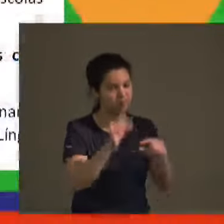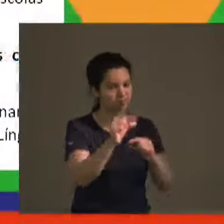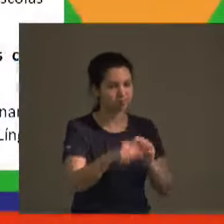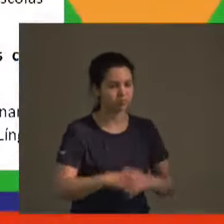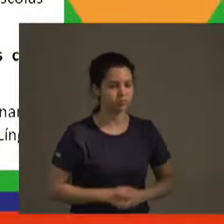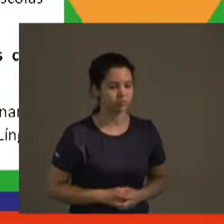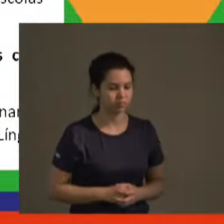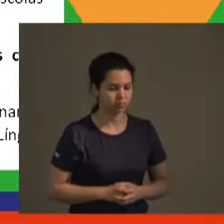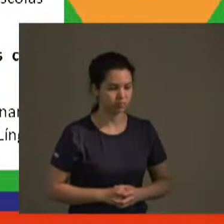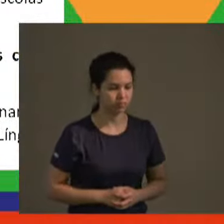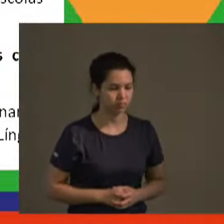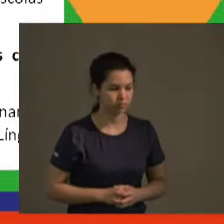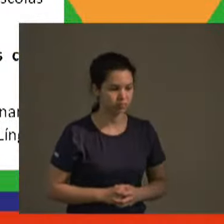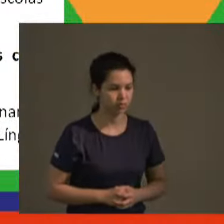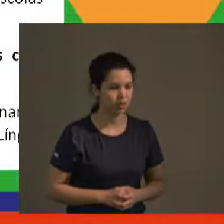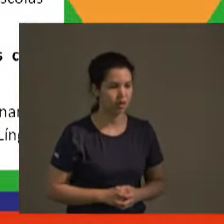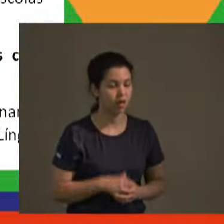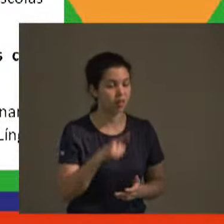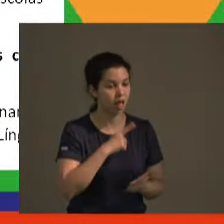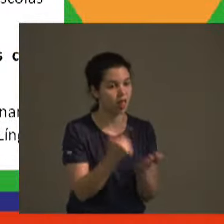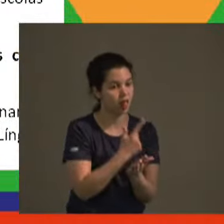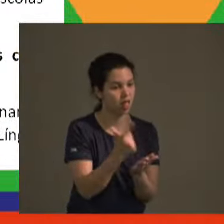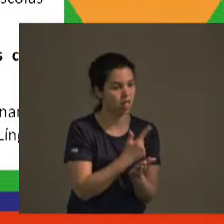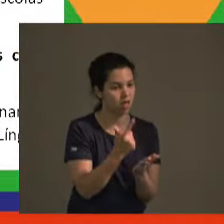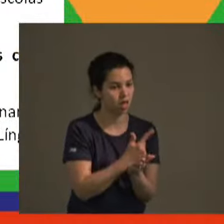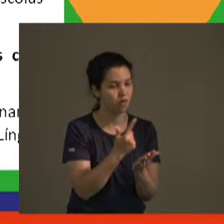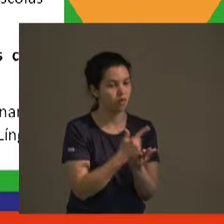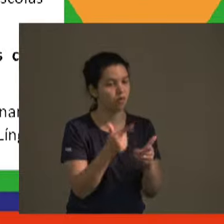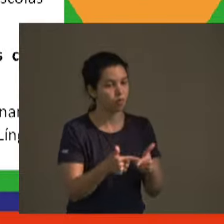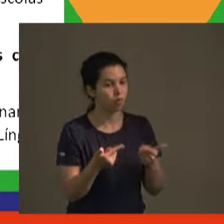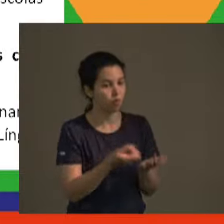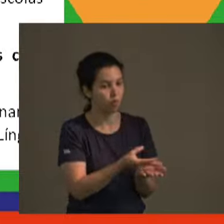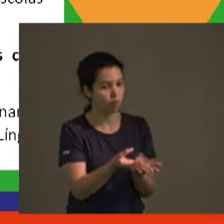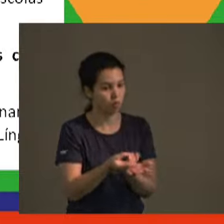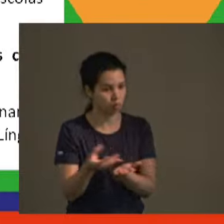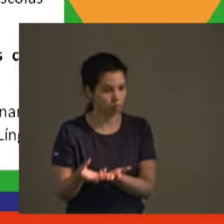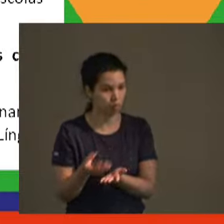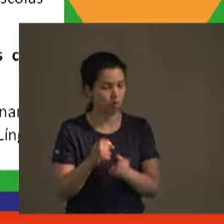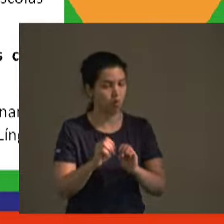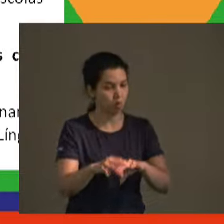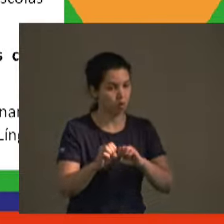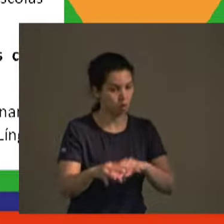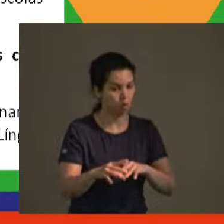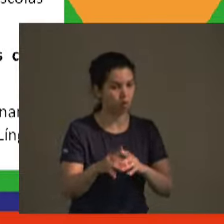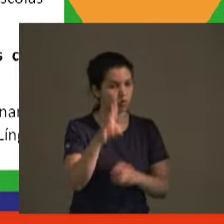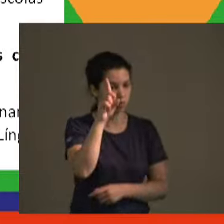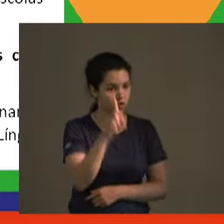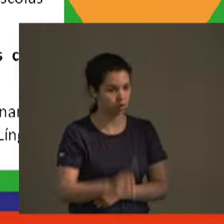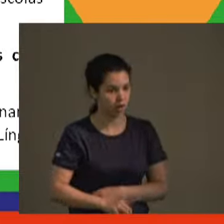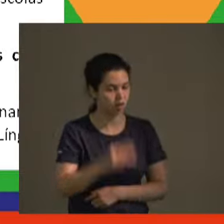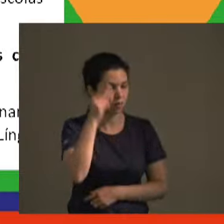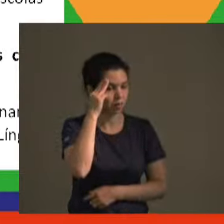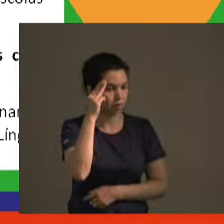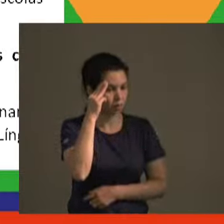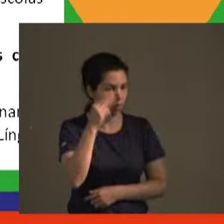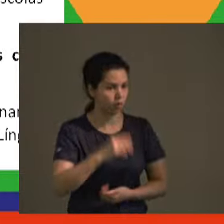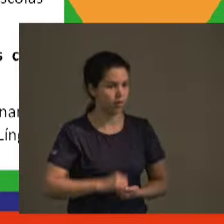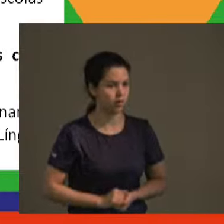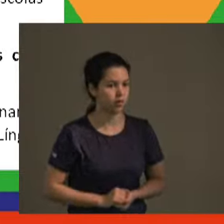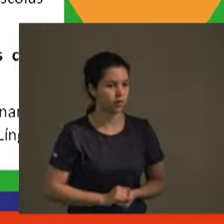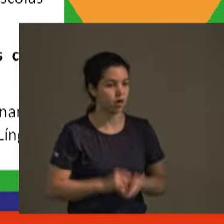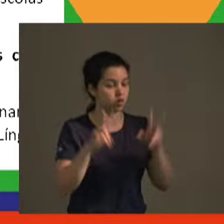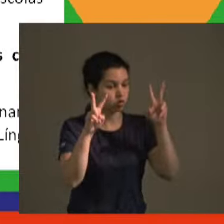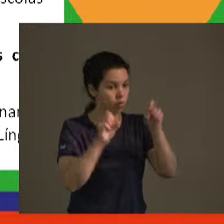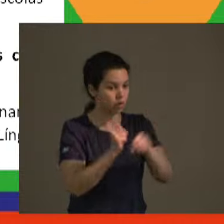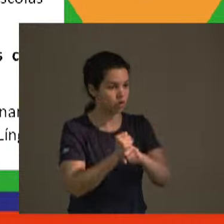de livros acadêmicos e didáticos, promoção de exposições físicas e virtuais sobre direito à memória, reconhecimento e reparação da escravidão